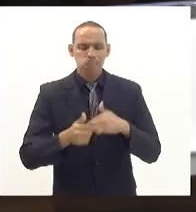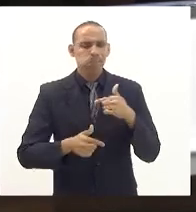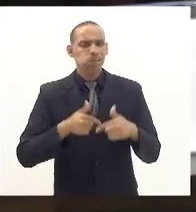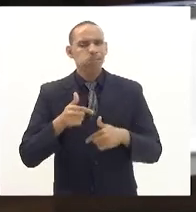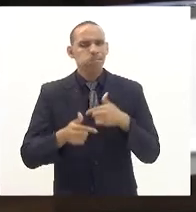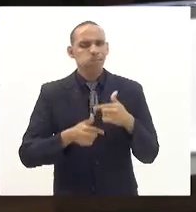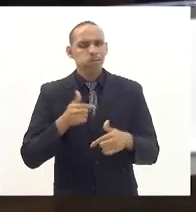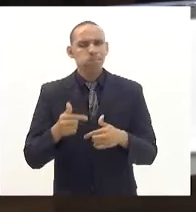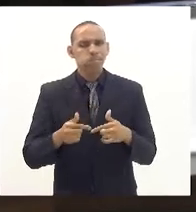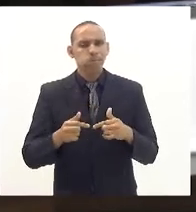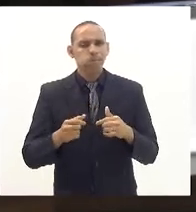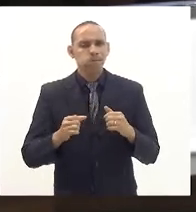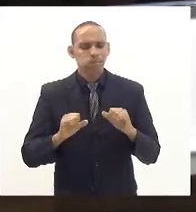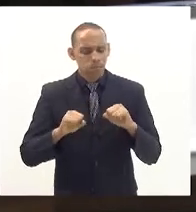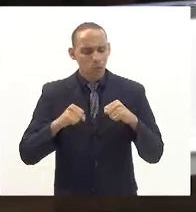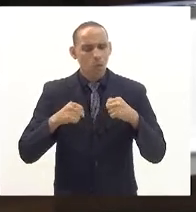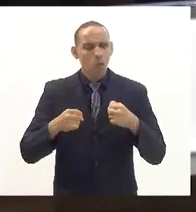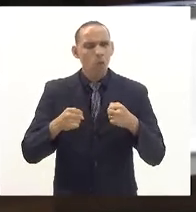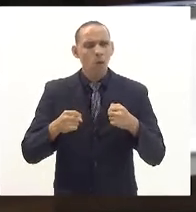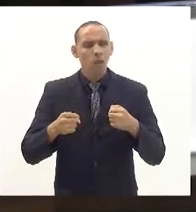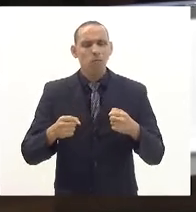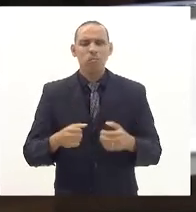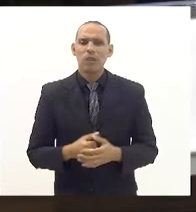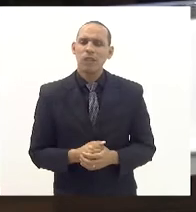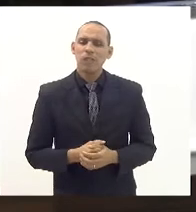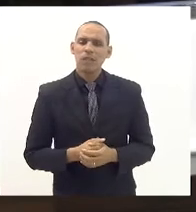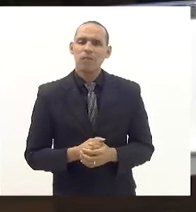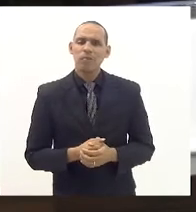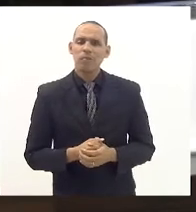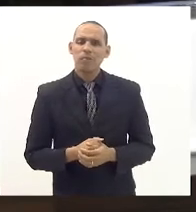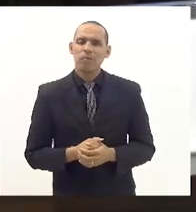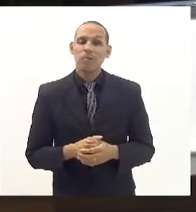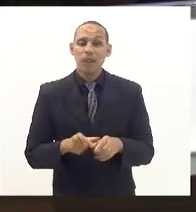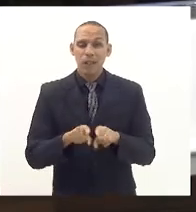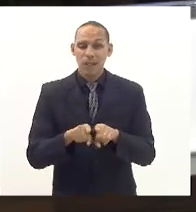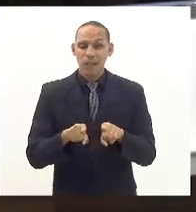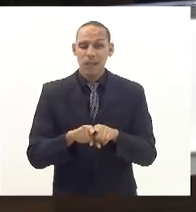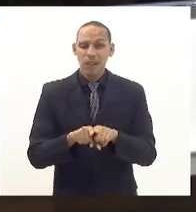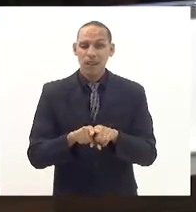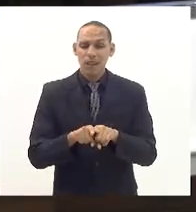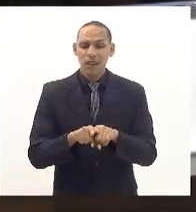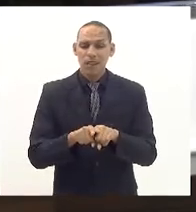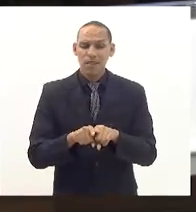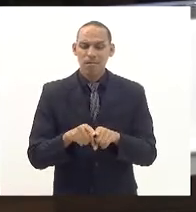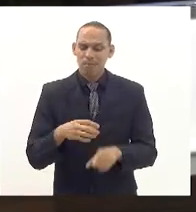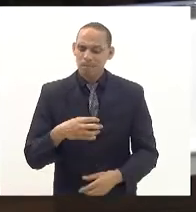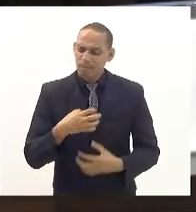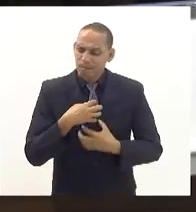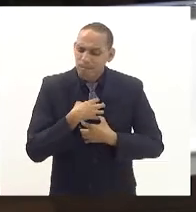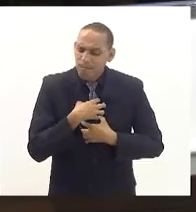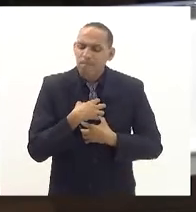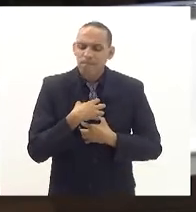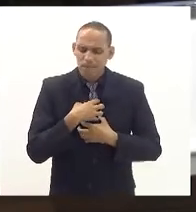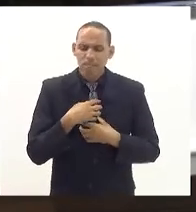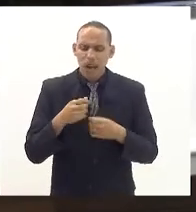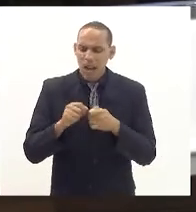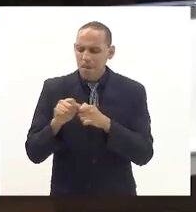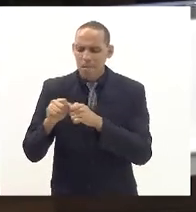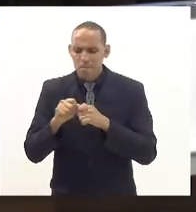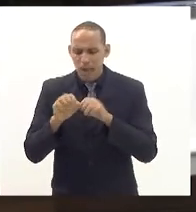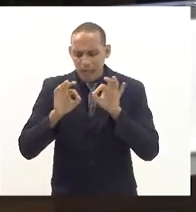trabalho com seu dinamismo e que consenso do dever cumprido